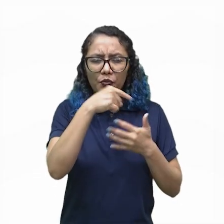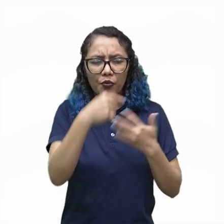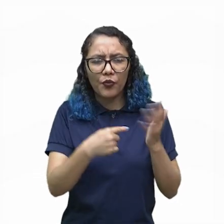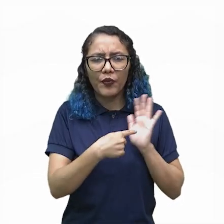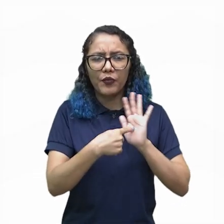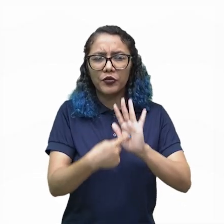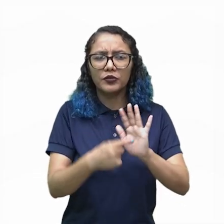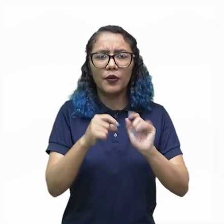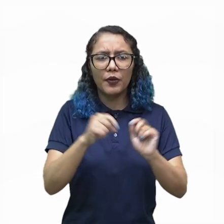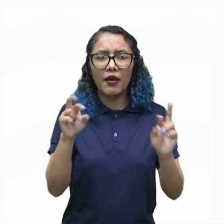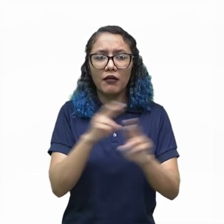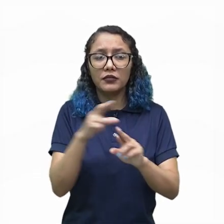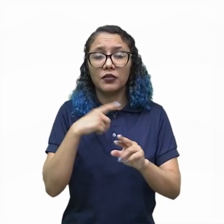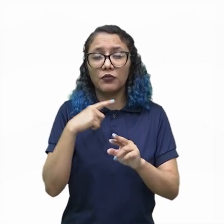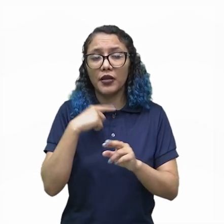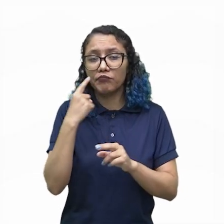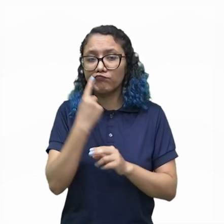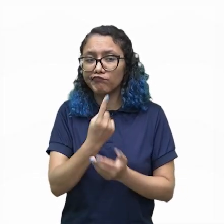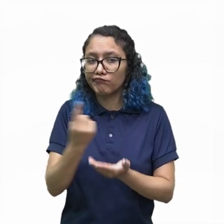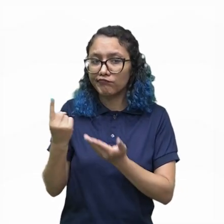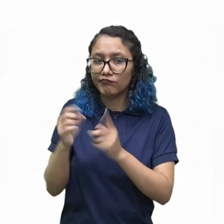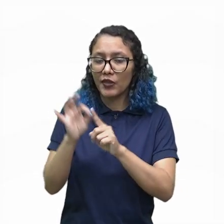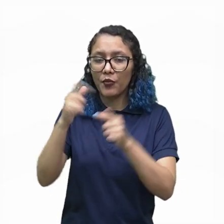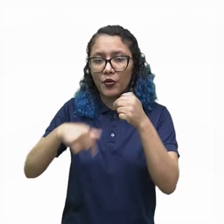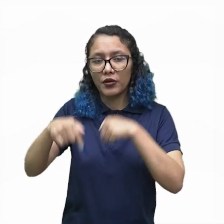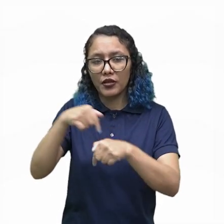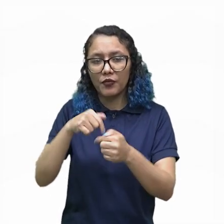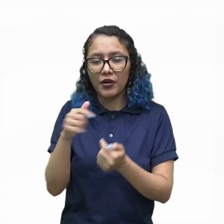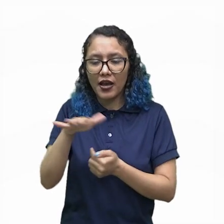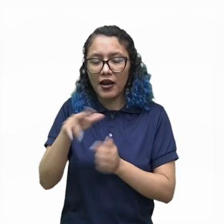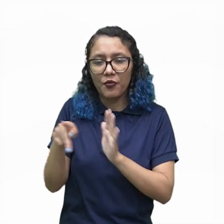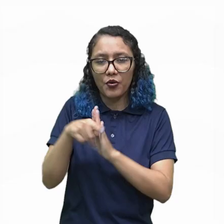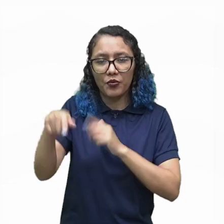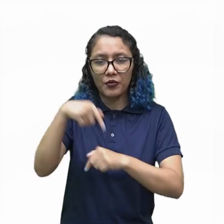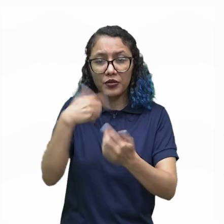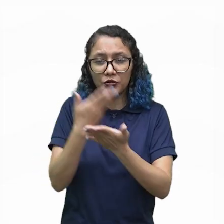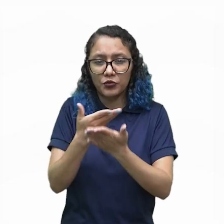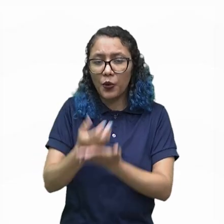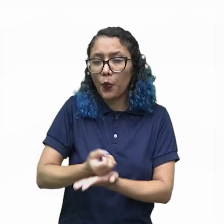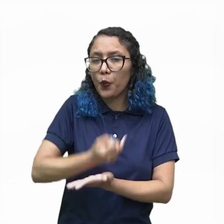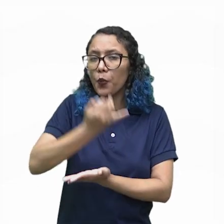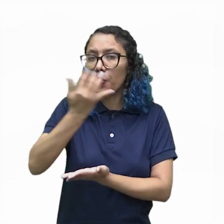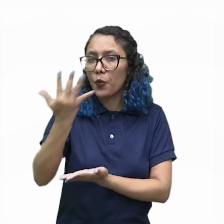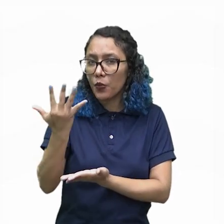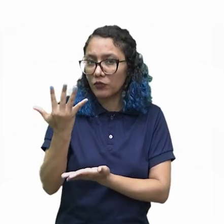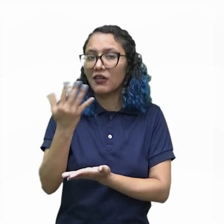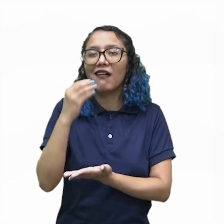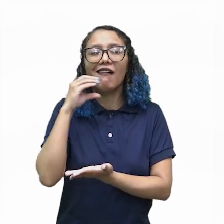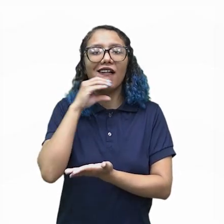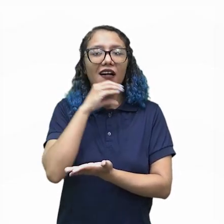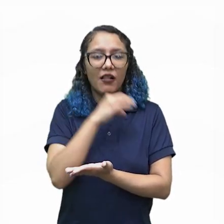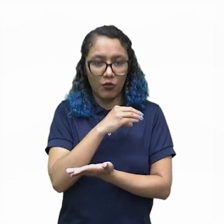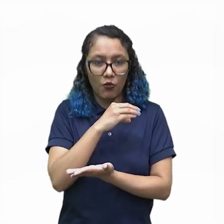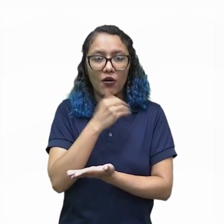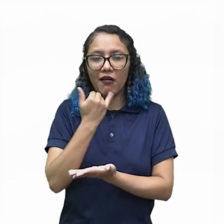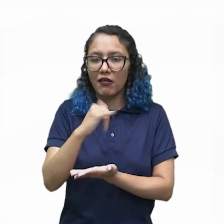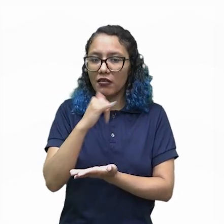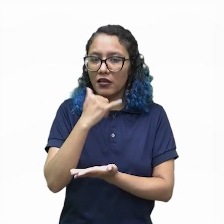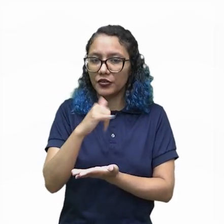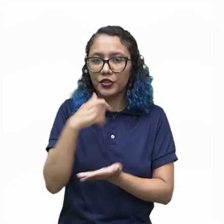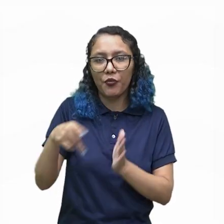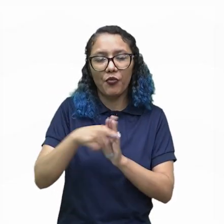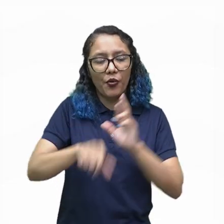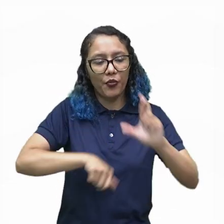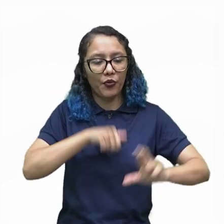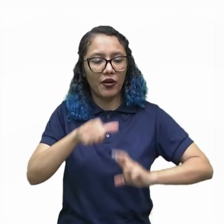parte da química que estuda a quantidade de calor, que é essa energia envolvida nas reações,